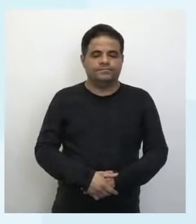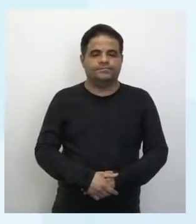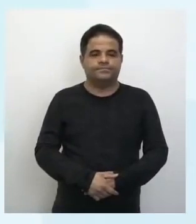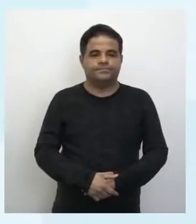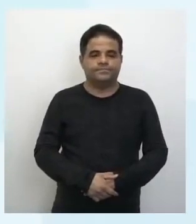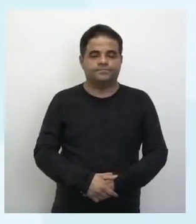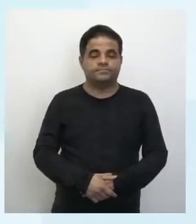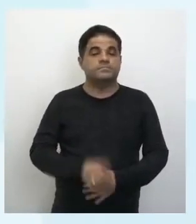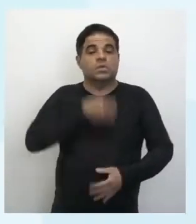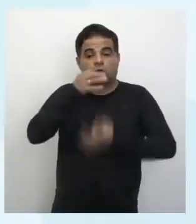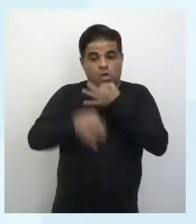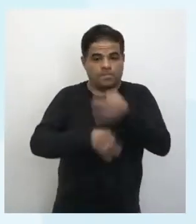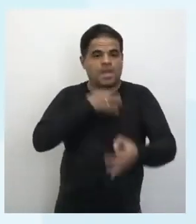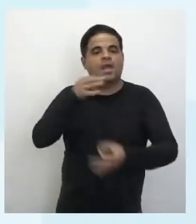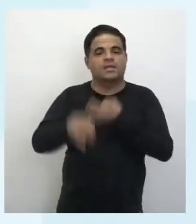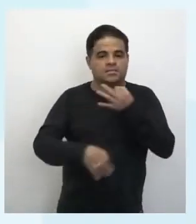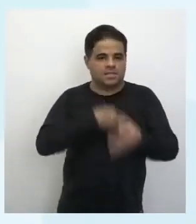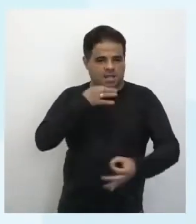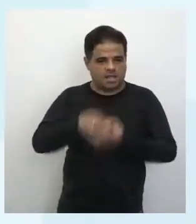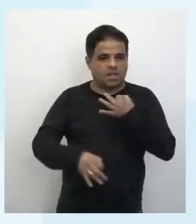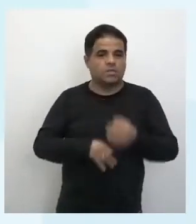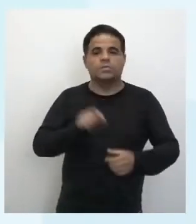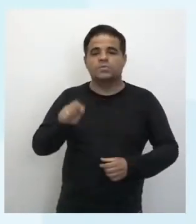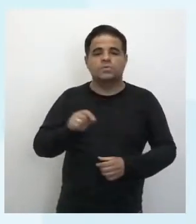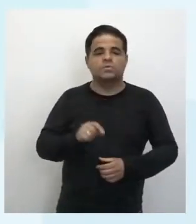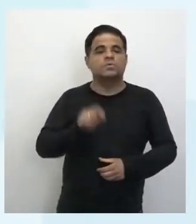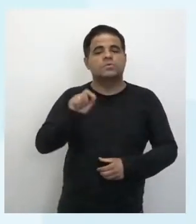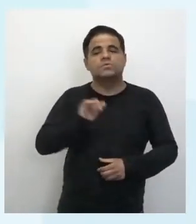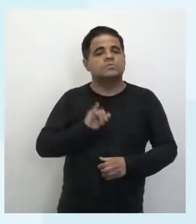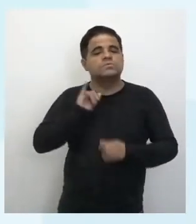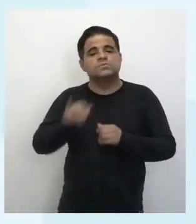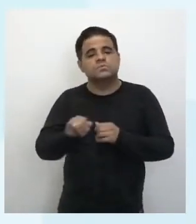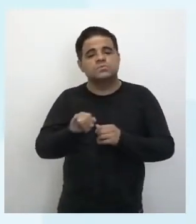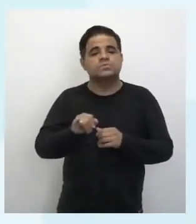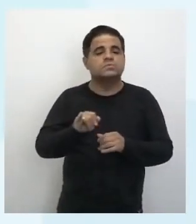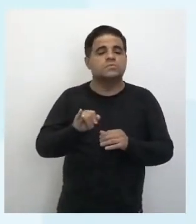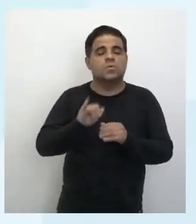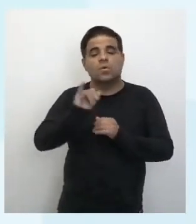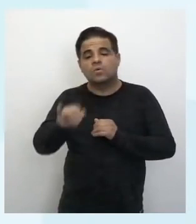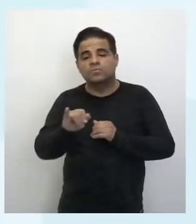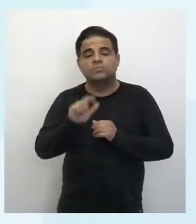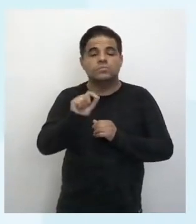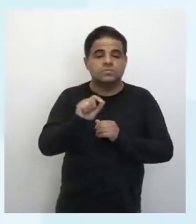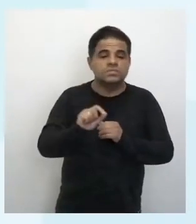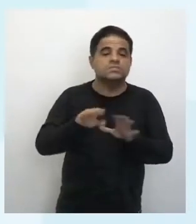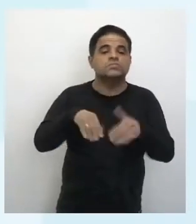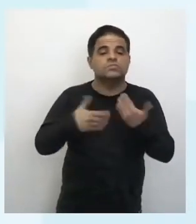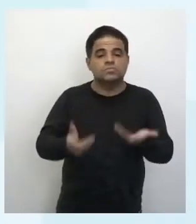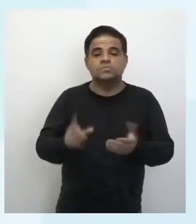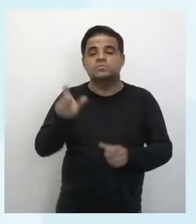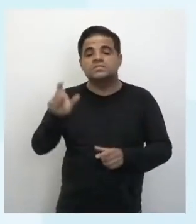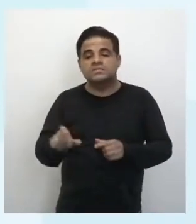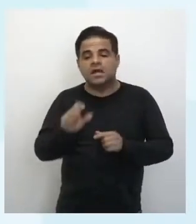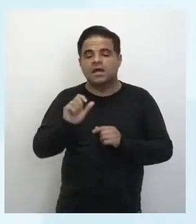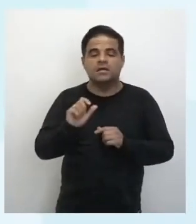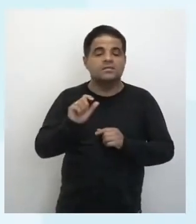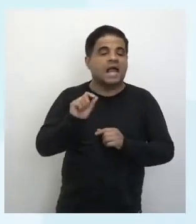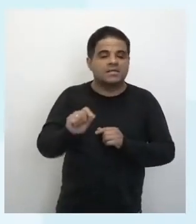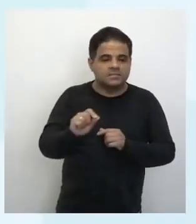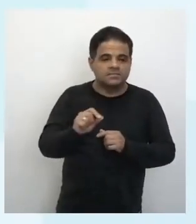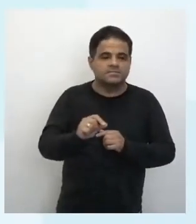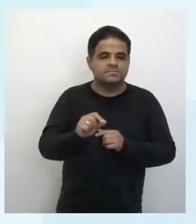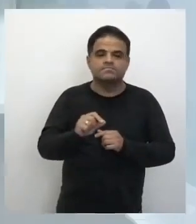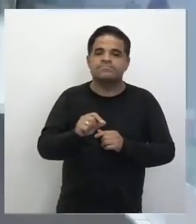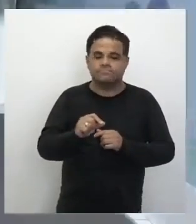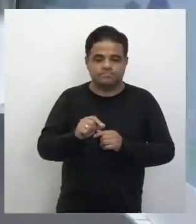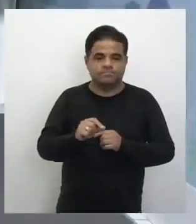Não, só estão comentando quem conta é o que ou a quem. Isso, pode ser. Mas